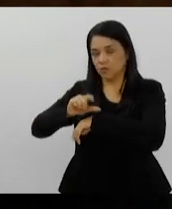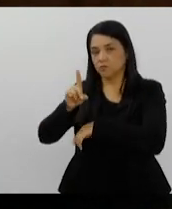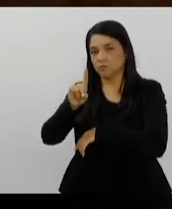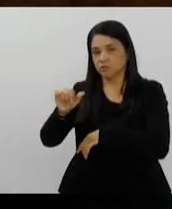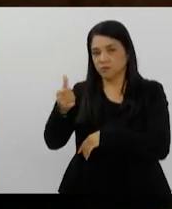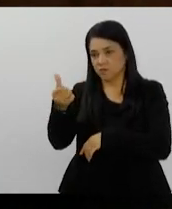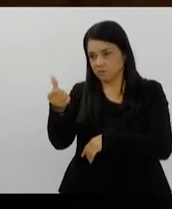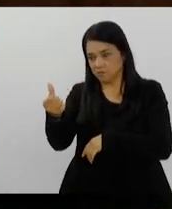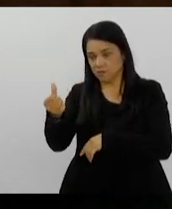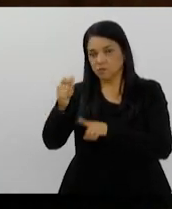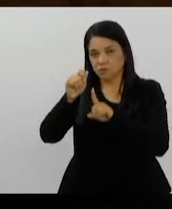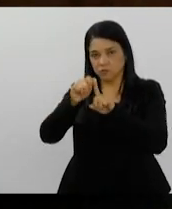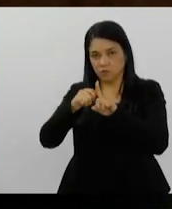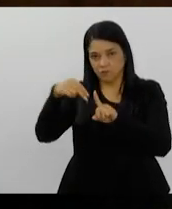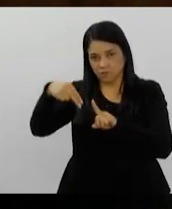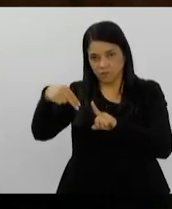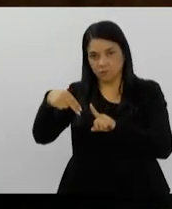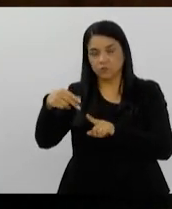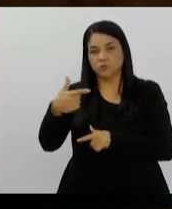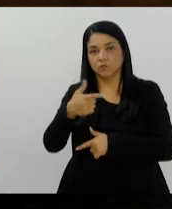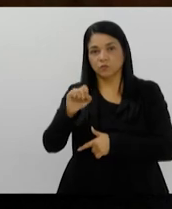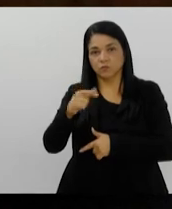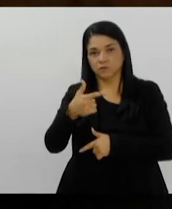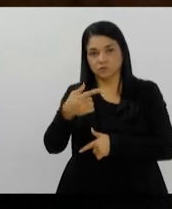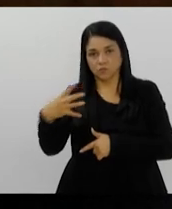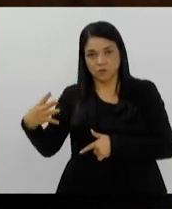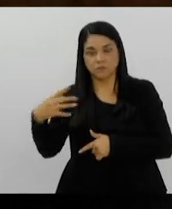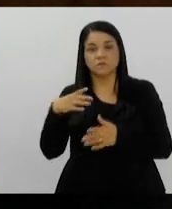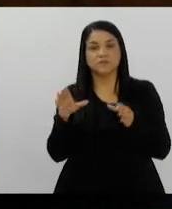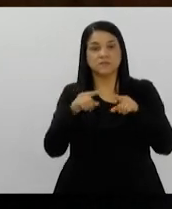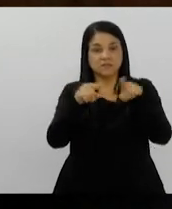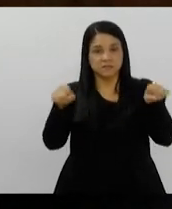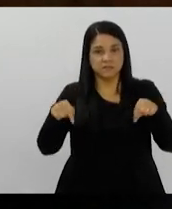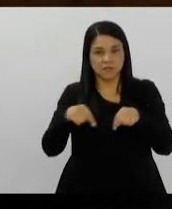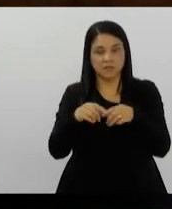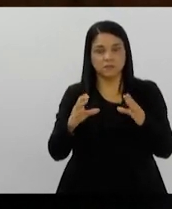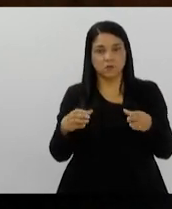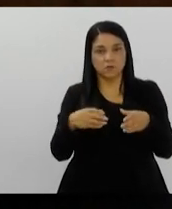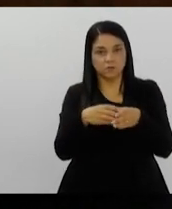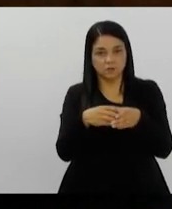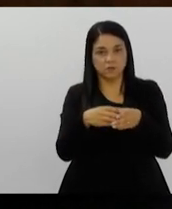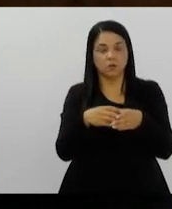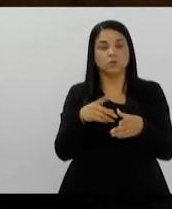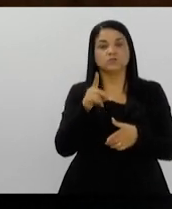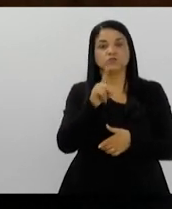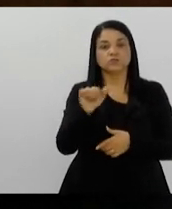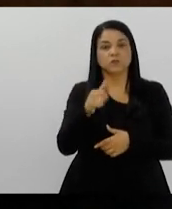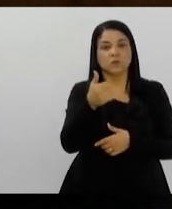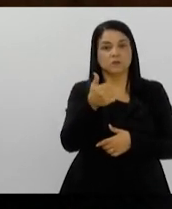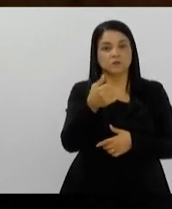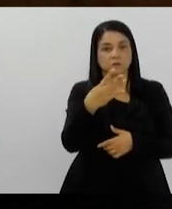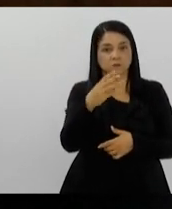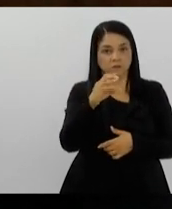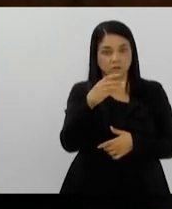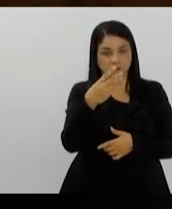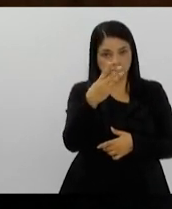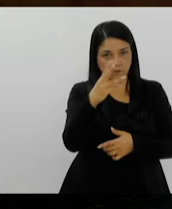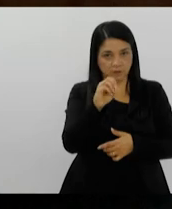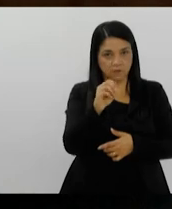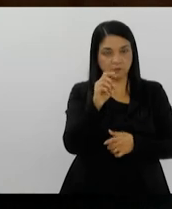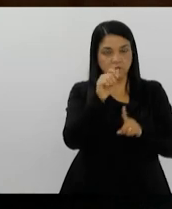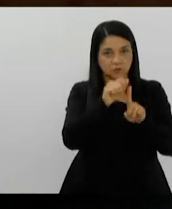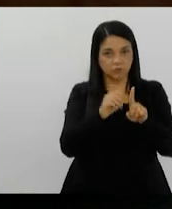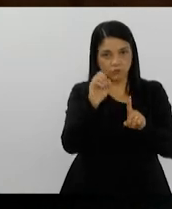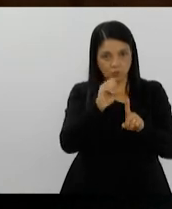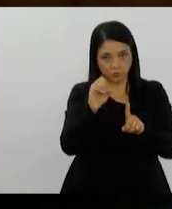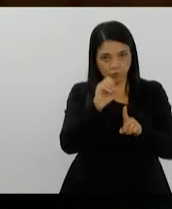de 2024. Sala das Comissões, 30 de outubro de 2024. Deputado